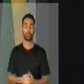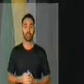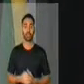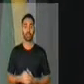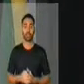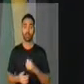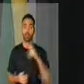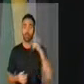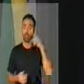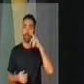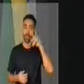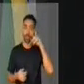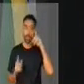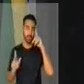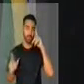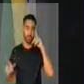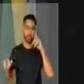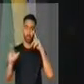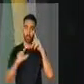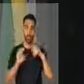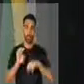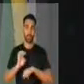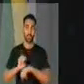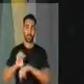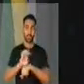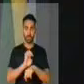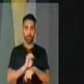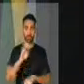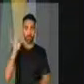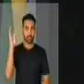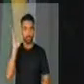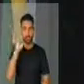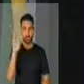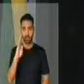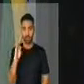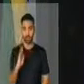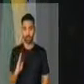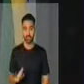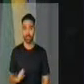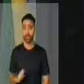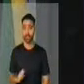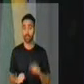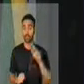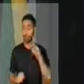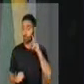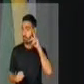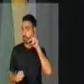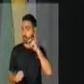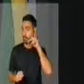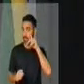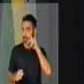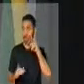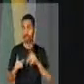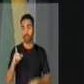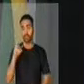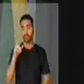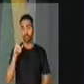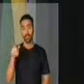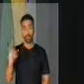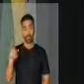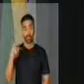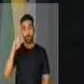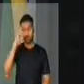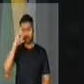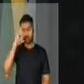não é diferente dos demais estados da federação. A Paraíba tem na rede de oncologia o